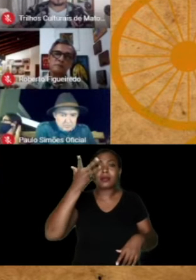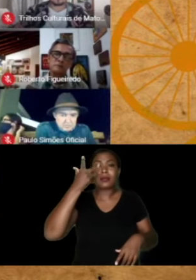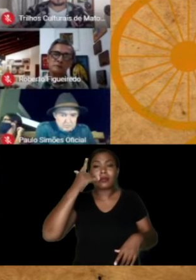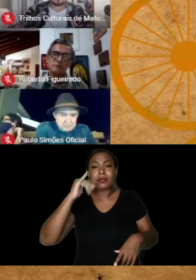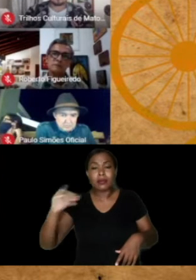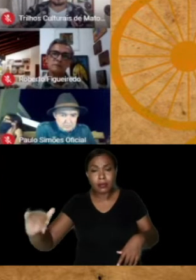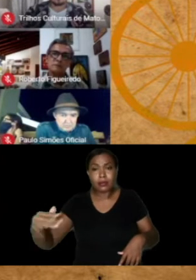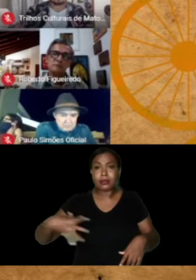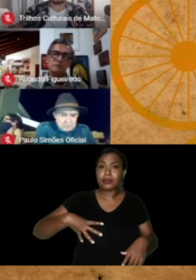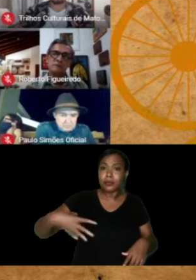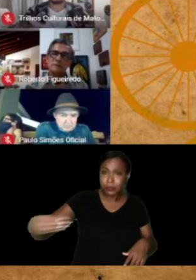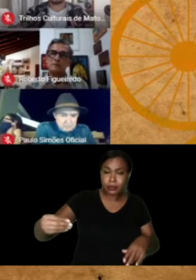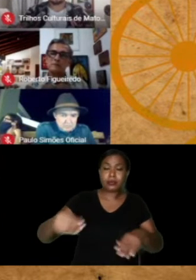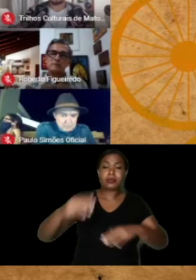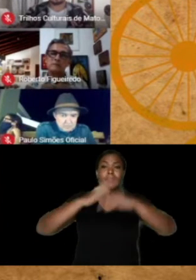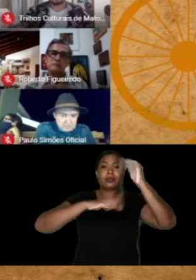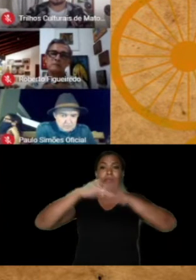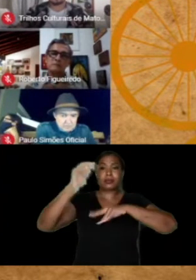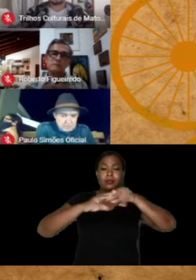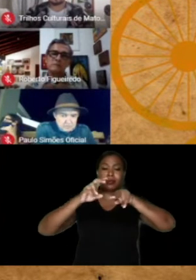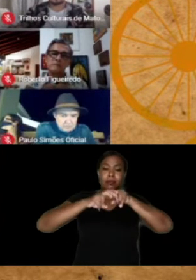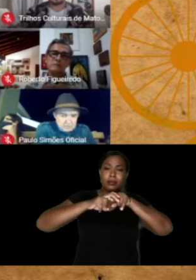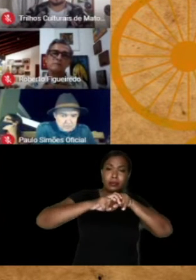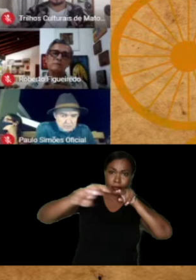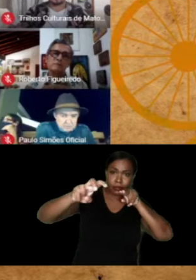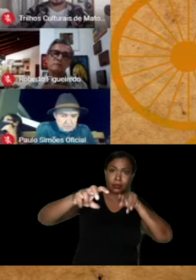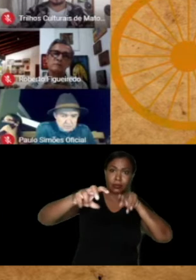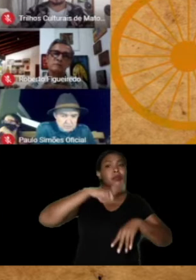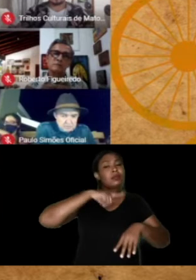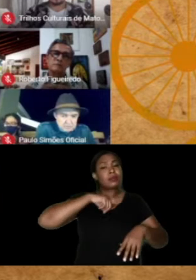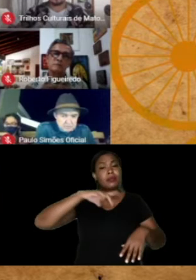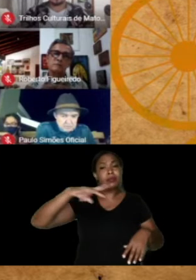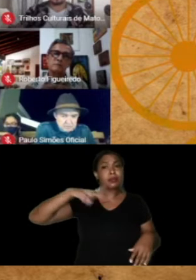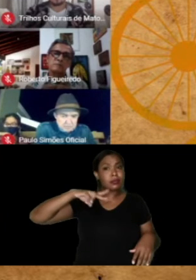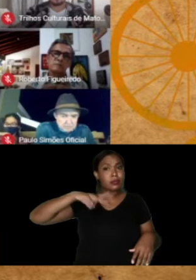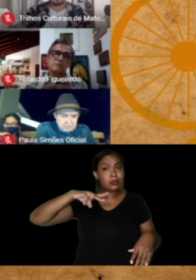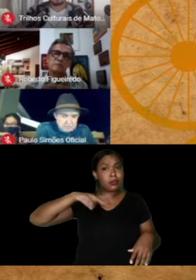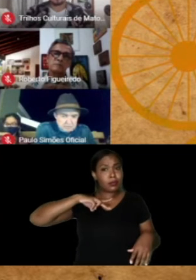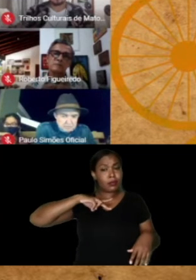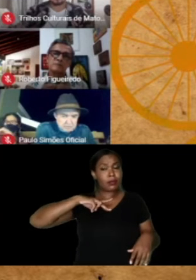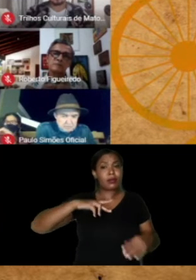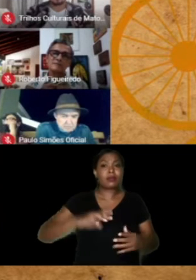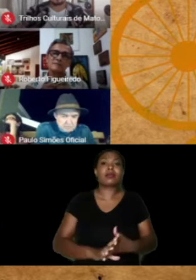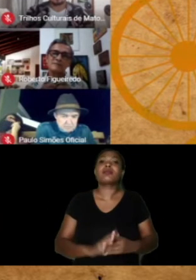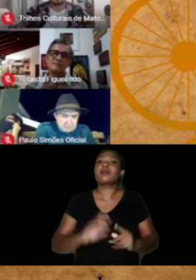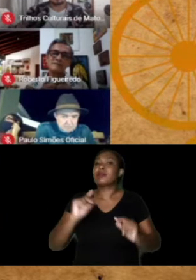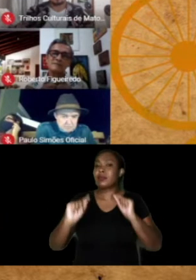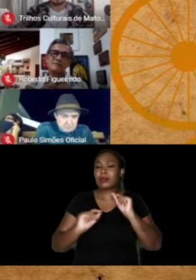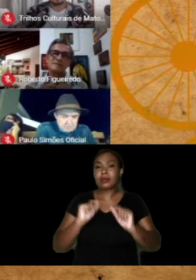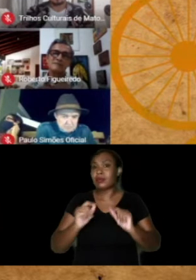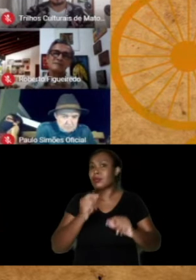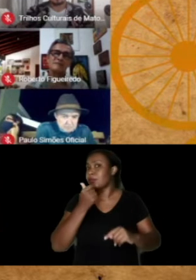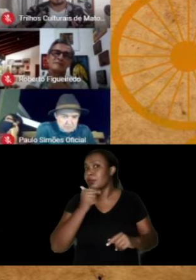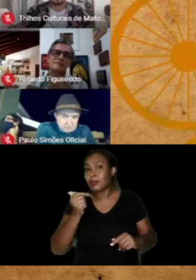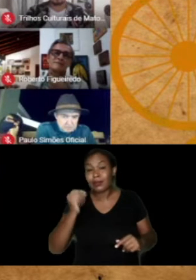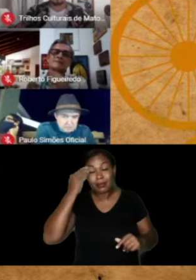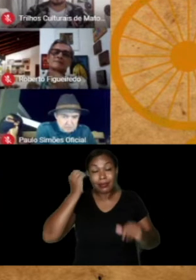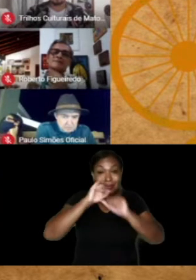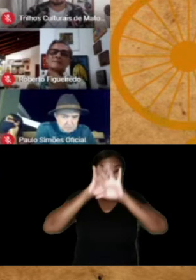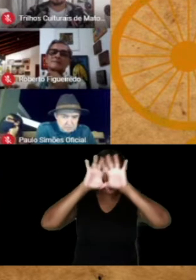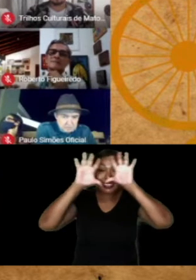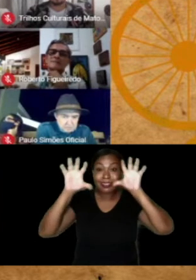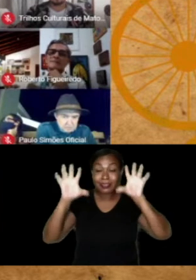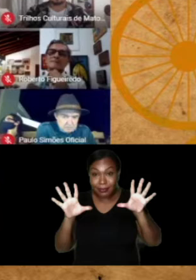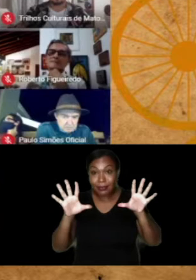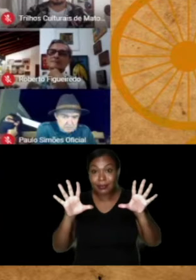ferroviárias, e temos também particulares. Quer dizer, para quem não é daqui, entender isso